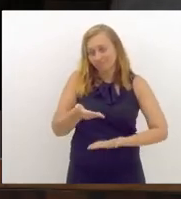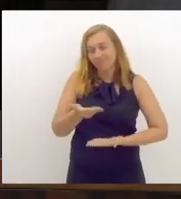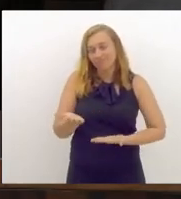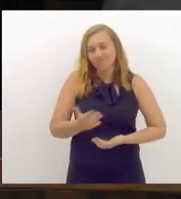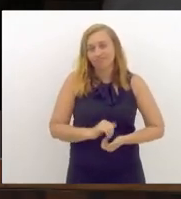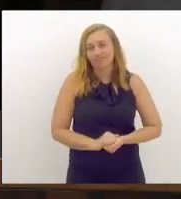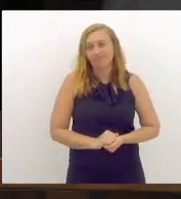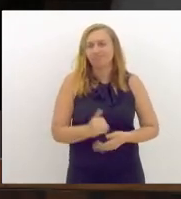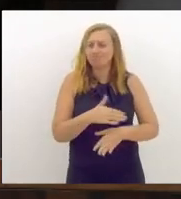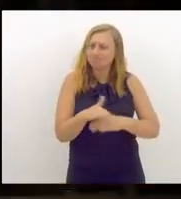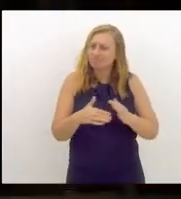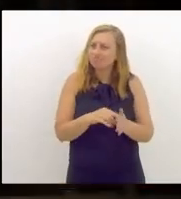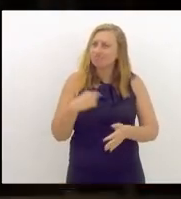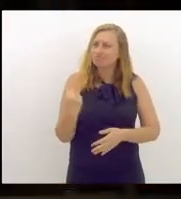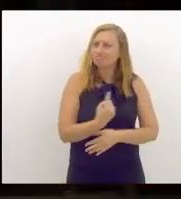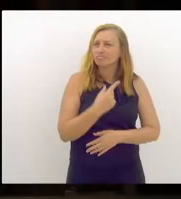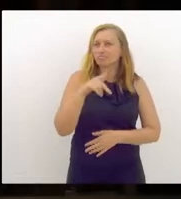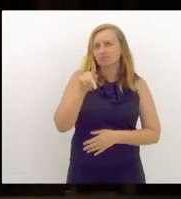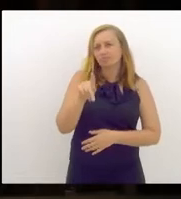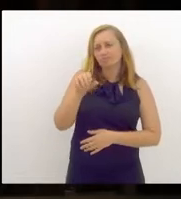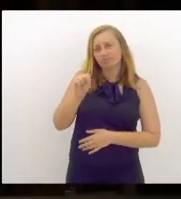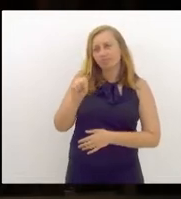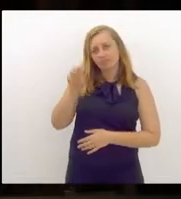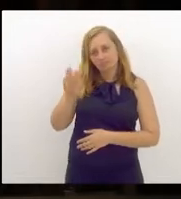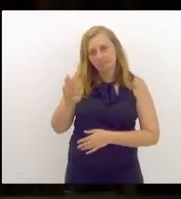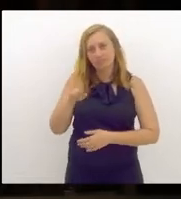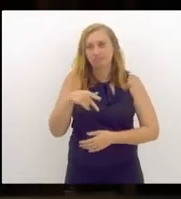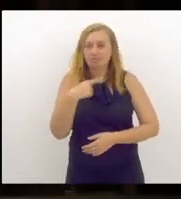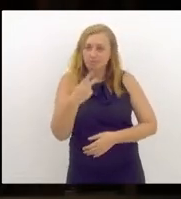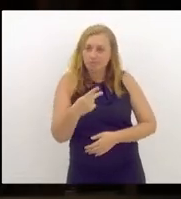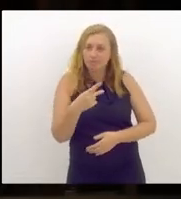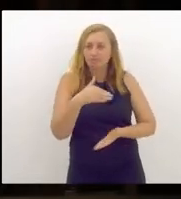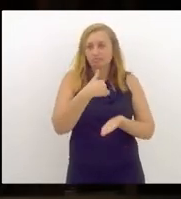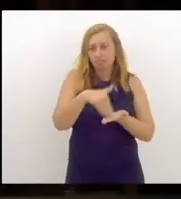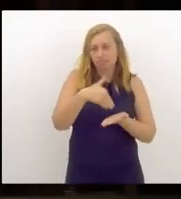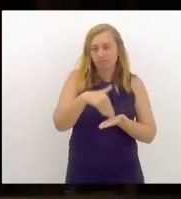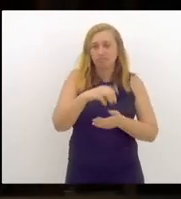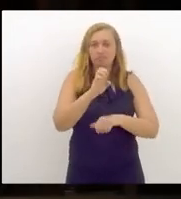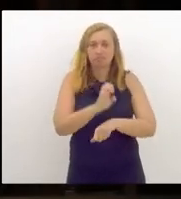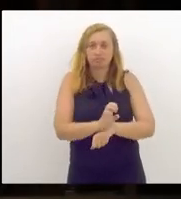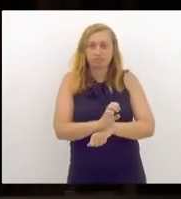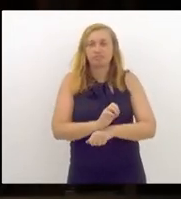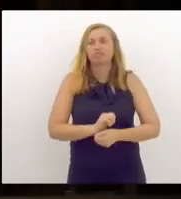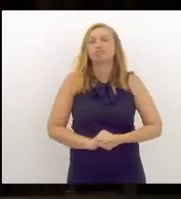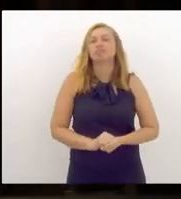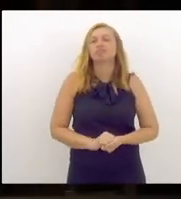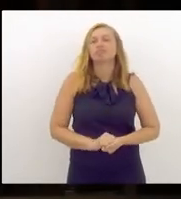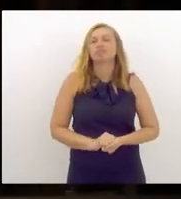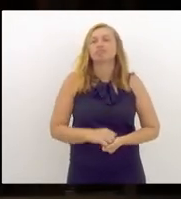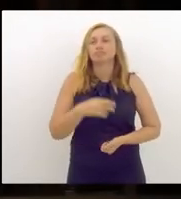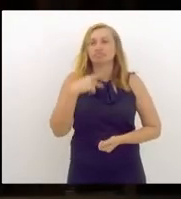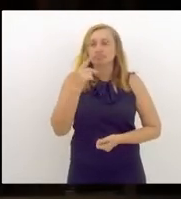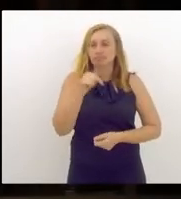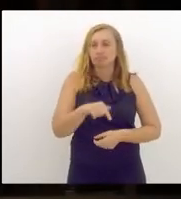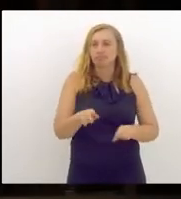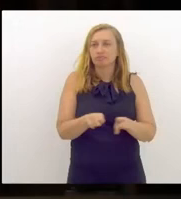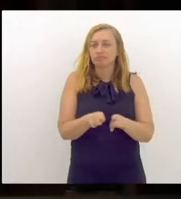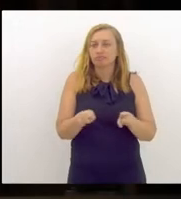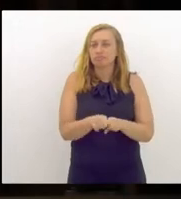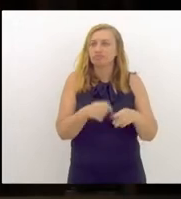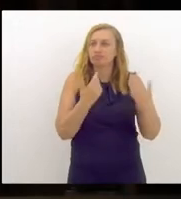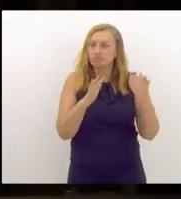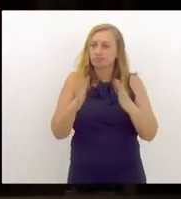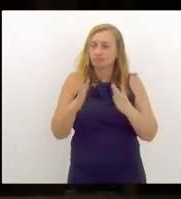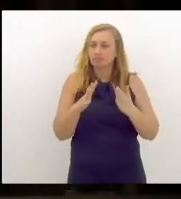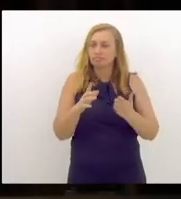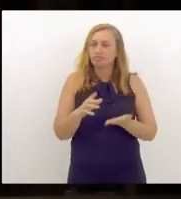de todos nós do PSB falo quando secretário Estadual do PSB trago aqui também os cumprimentos